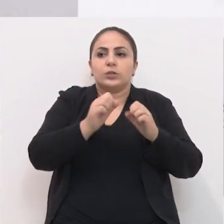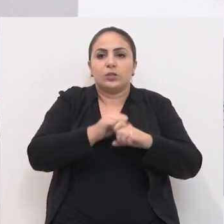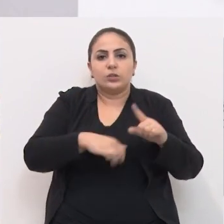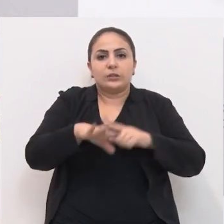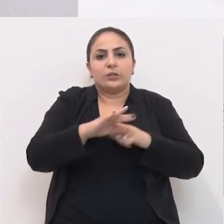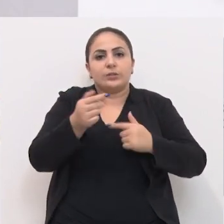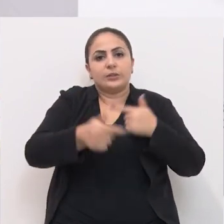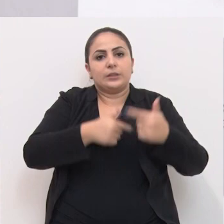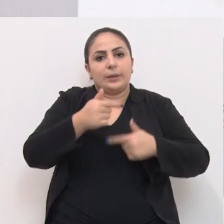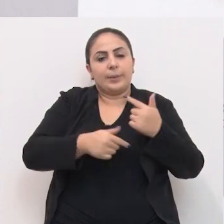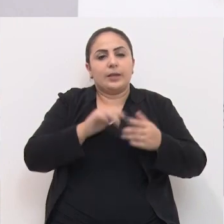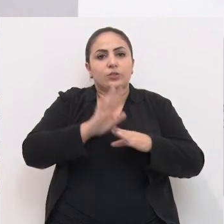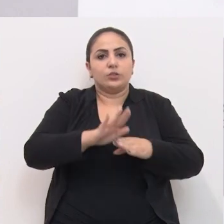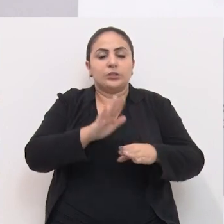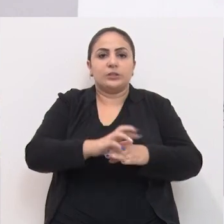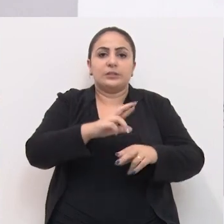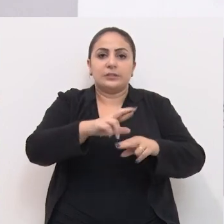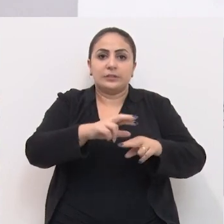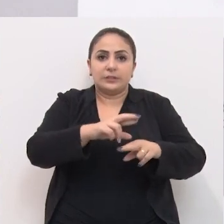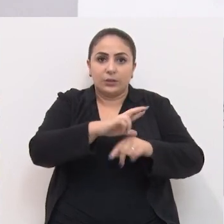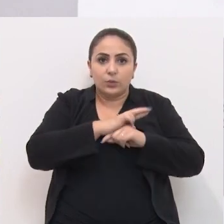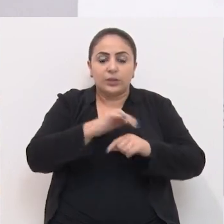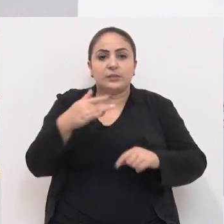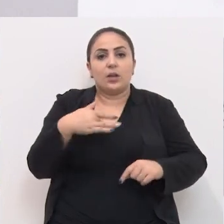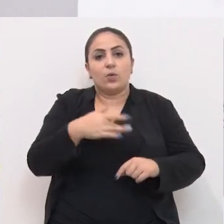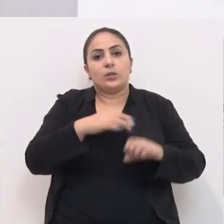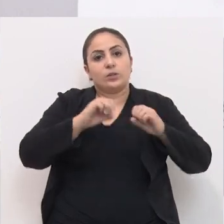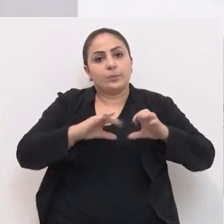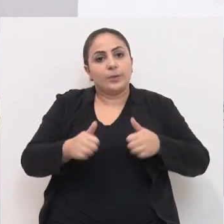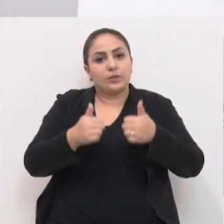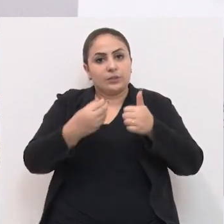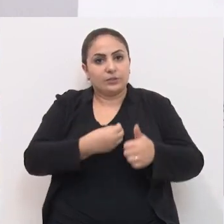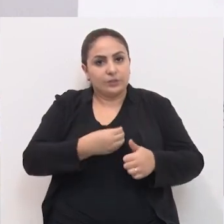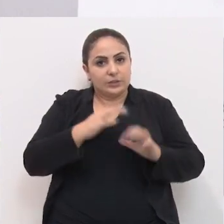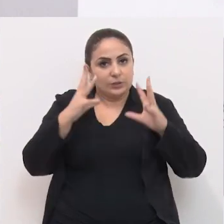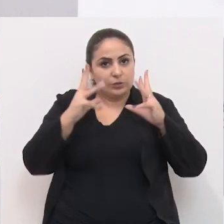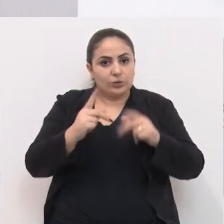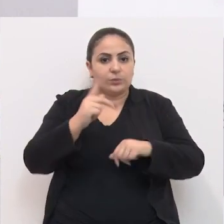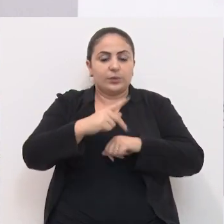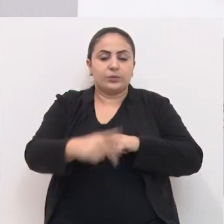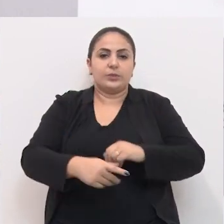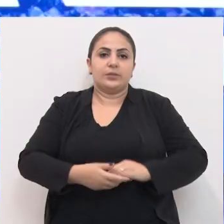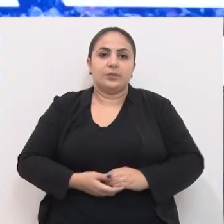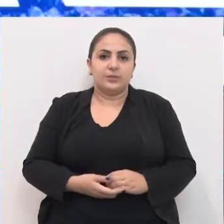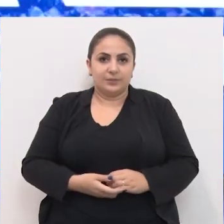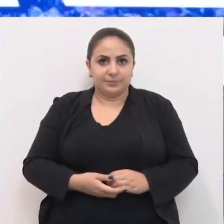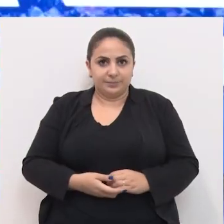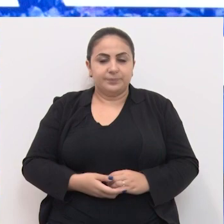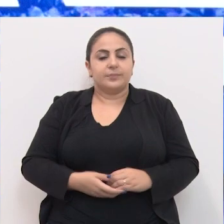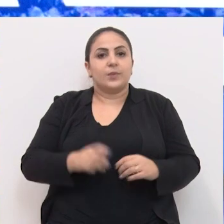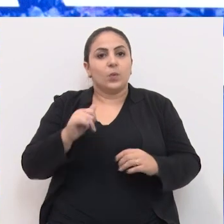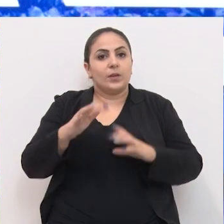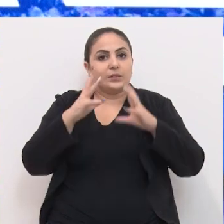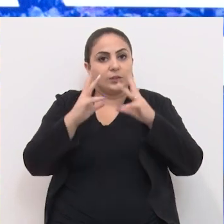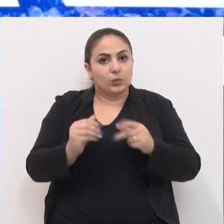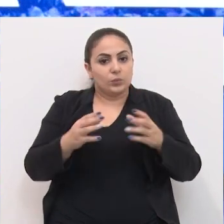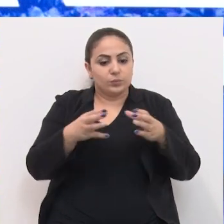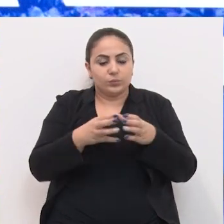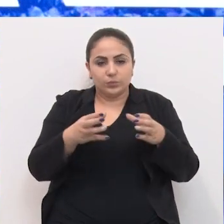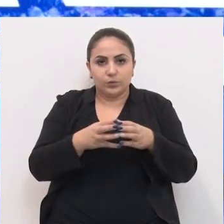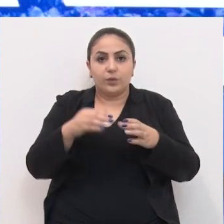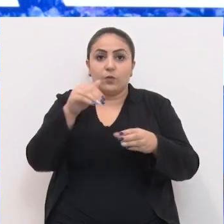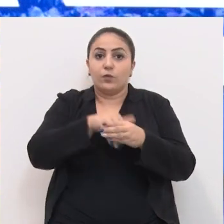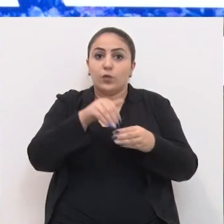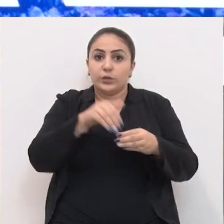Câmara buscar, e eu acho que estamos levando o coração cheio de esperança aqui, porque os vereadores têm ligado para os deputados